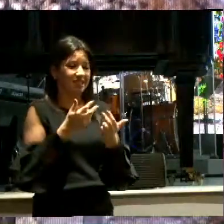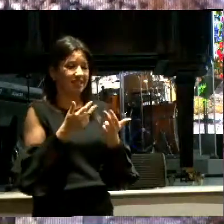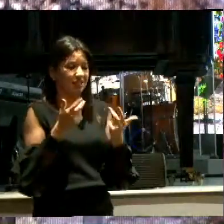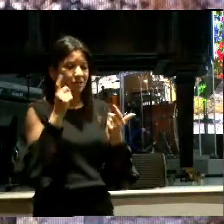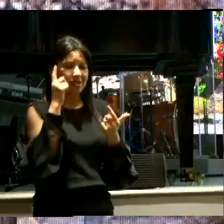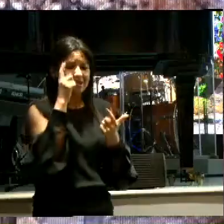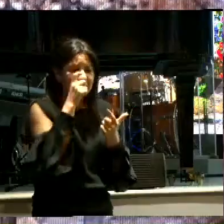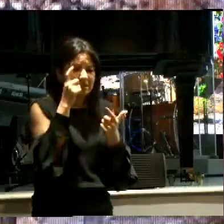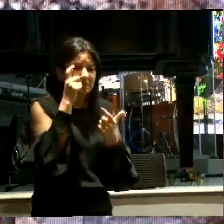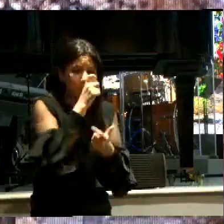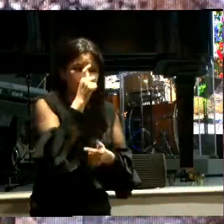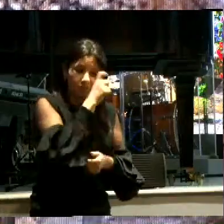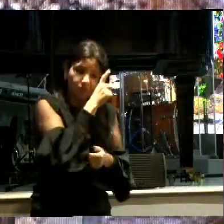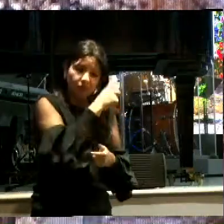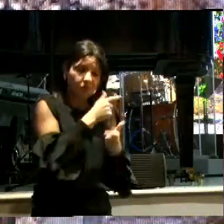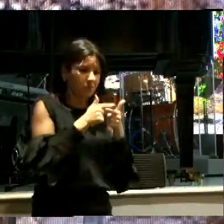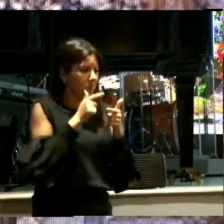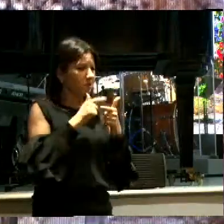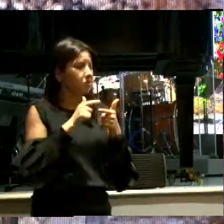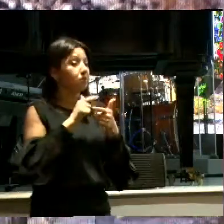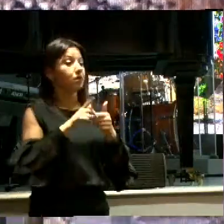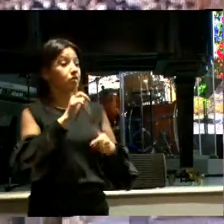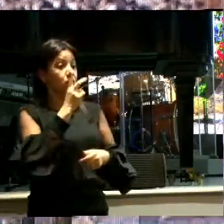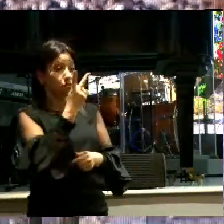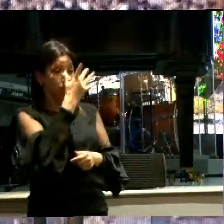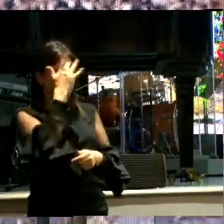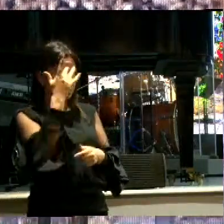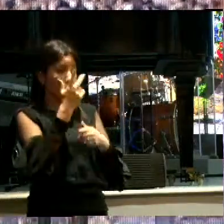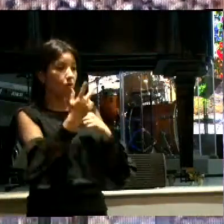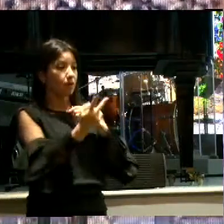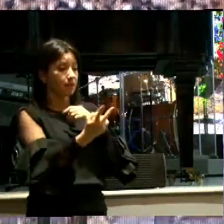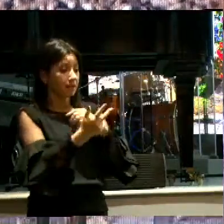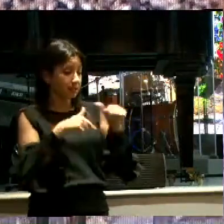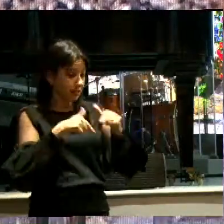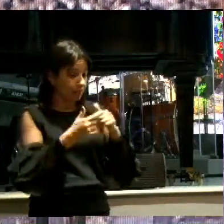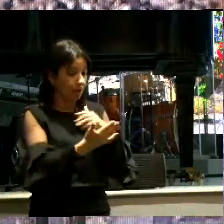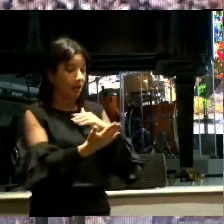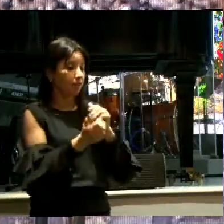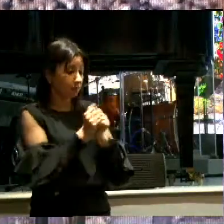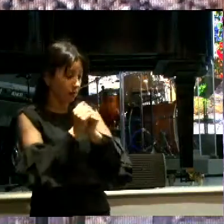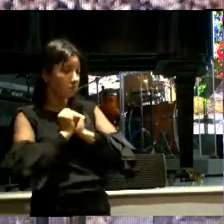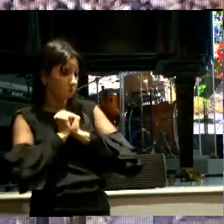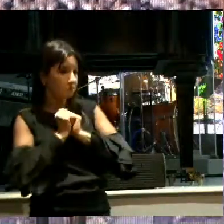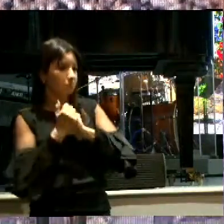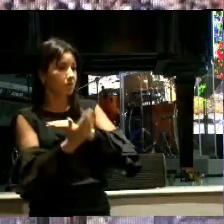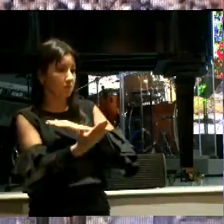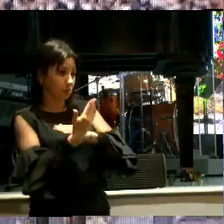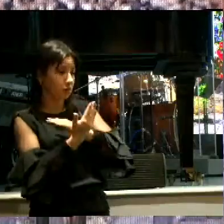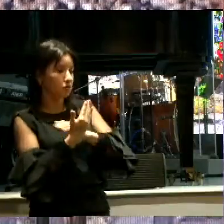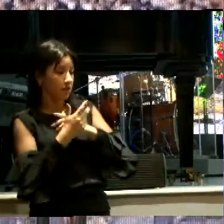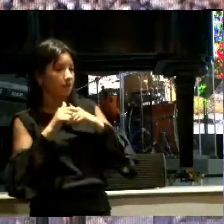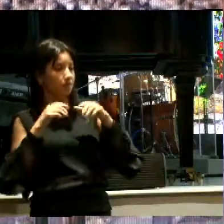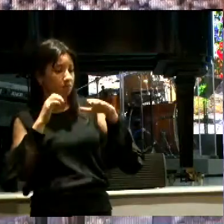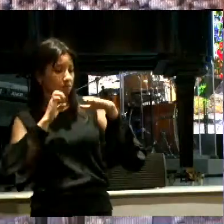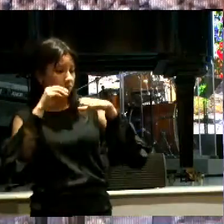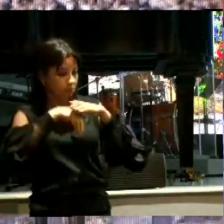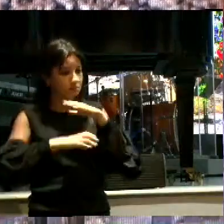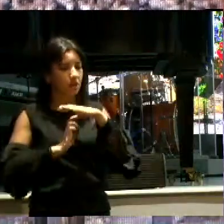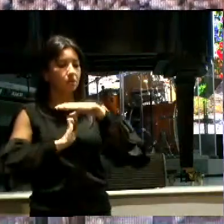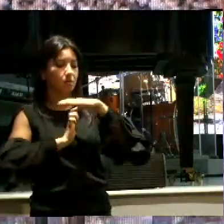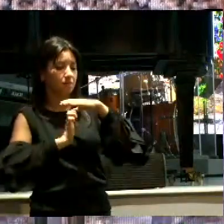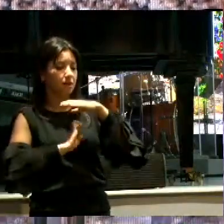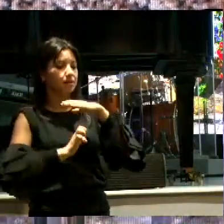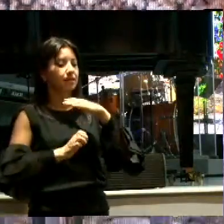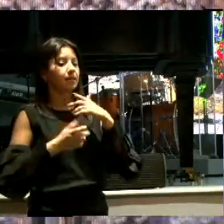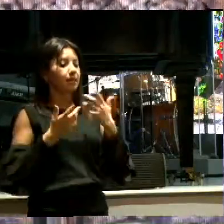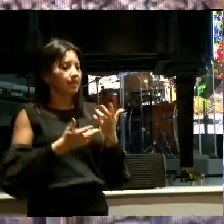e nessas duas ajudantes, o negócio ficou tão difícil, que eu fiquei sem o dinheiro para pagar. Mas só que eu